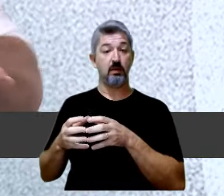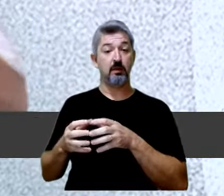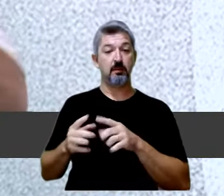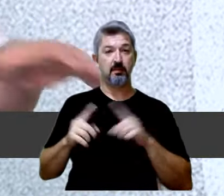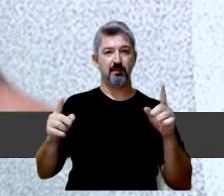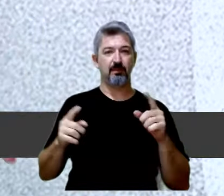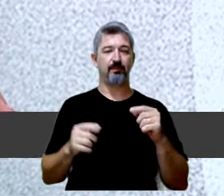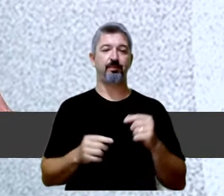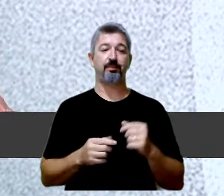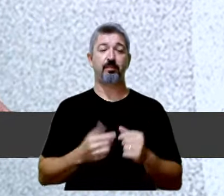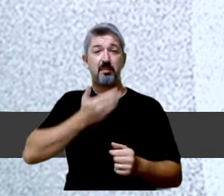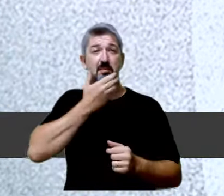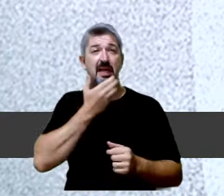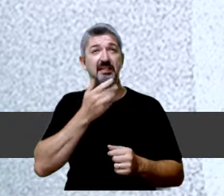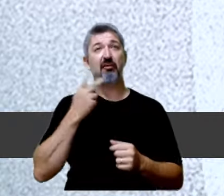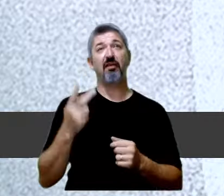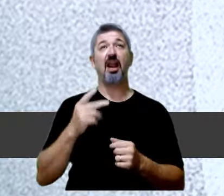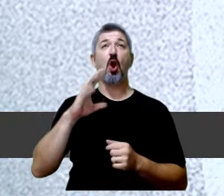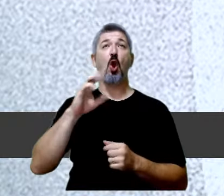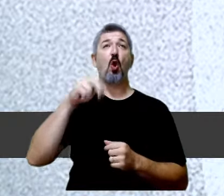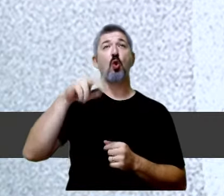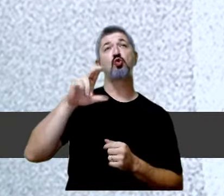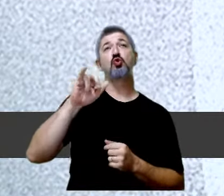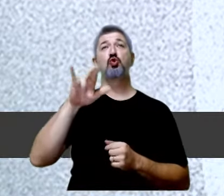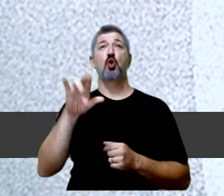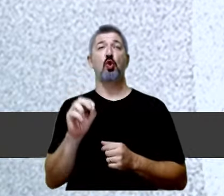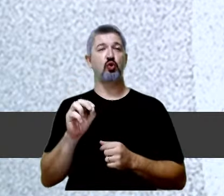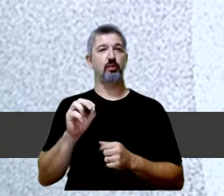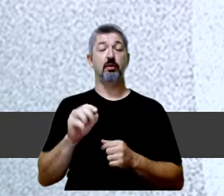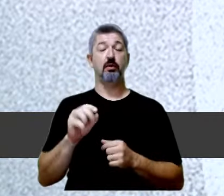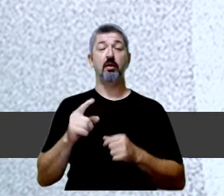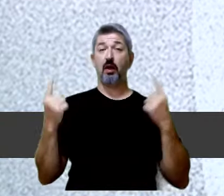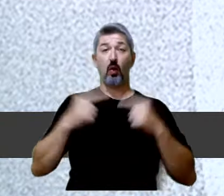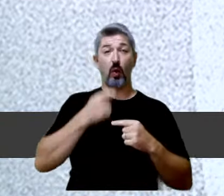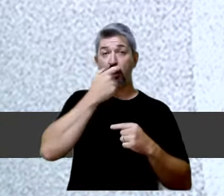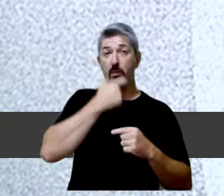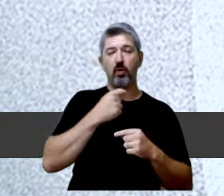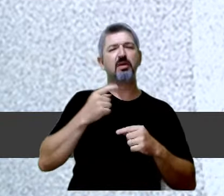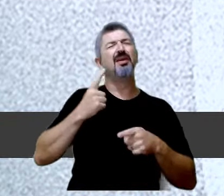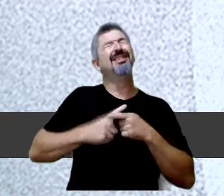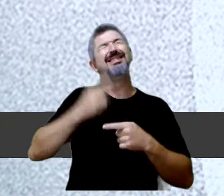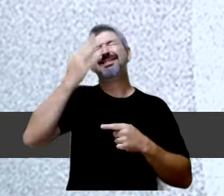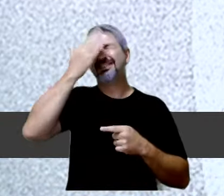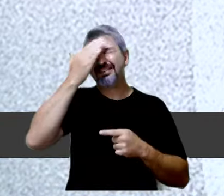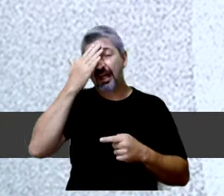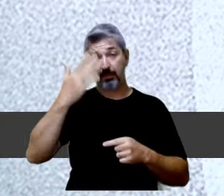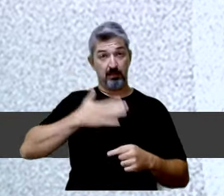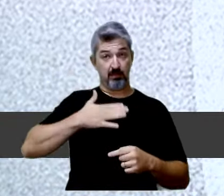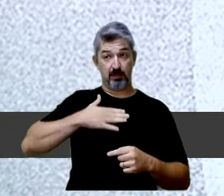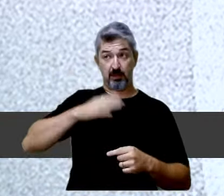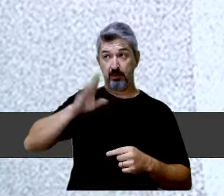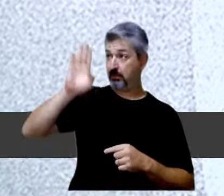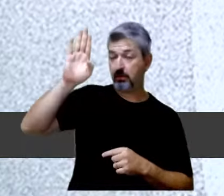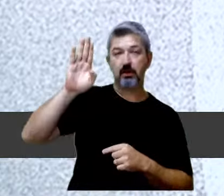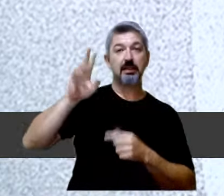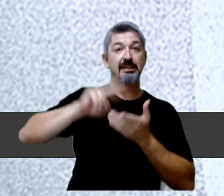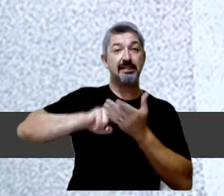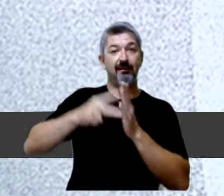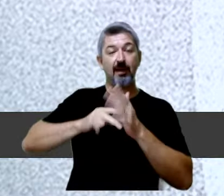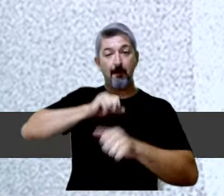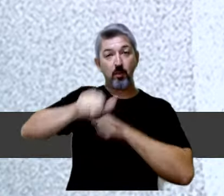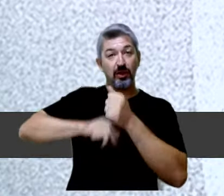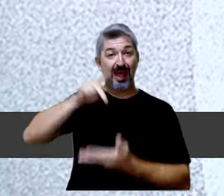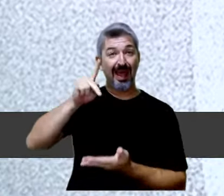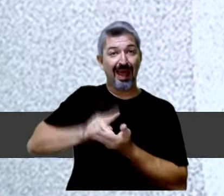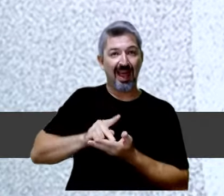consórcio contra o bolos não é as pessoas se juntando porque sabem que a nossa candidatura representa a mudança real na cidade de São